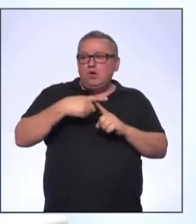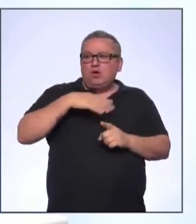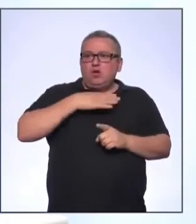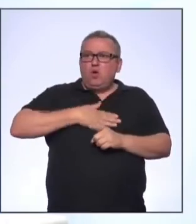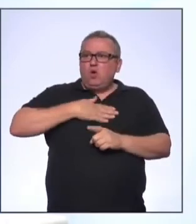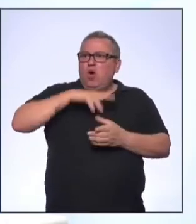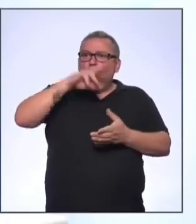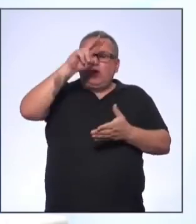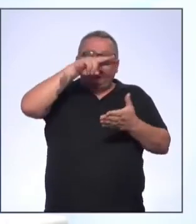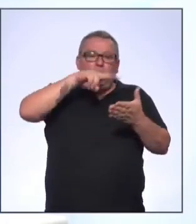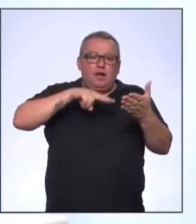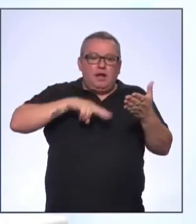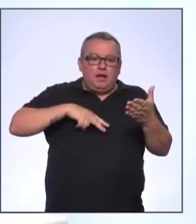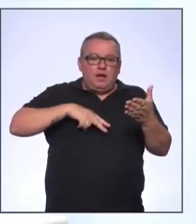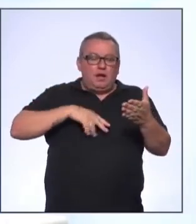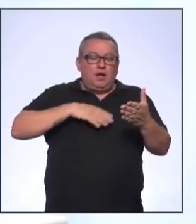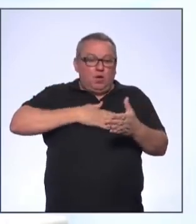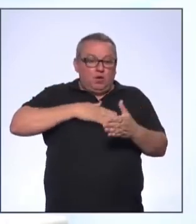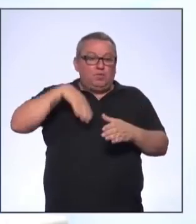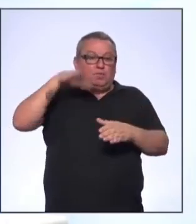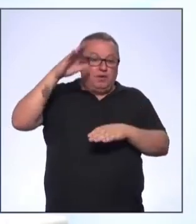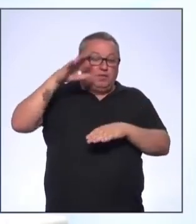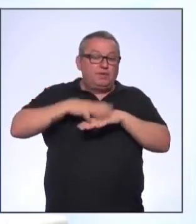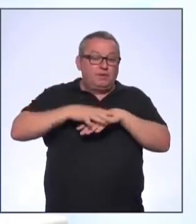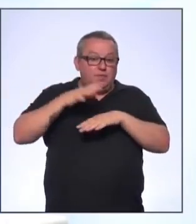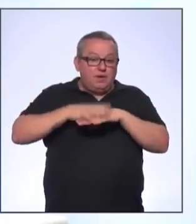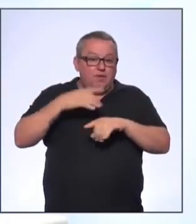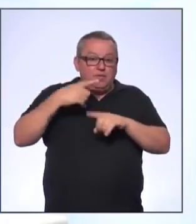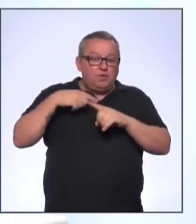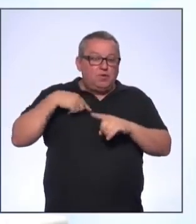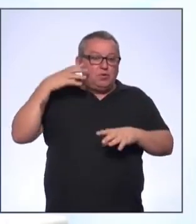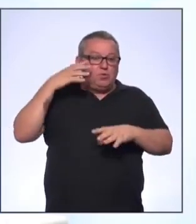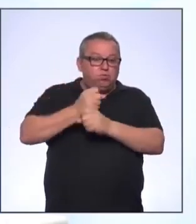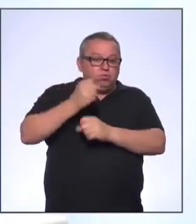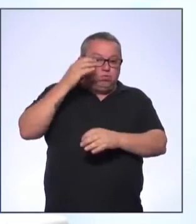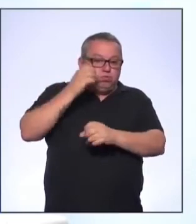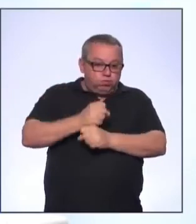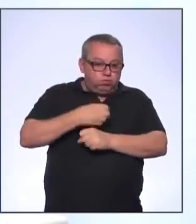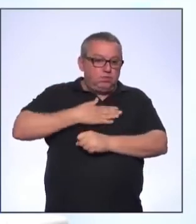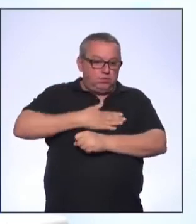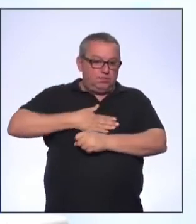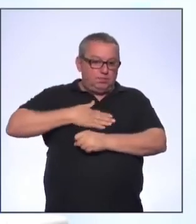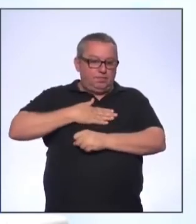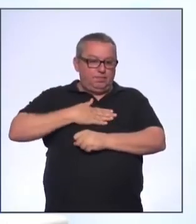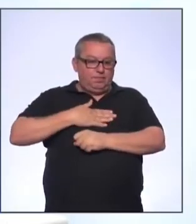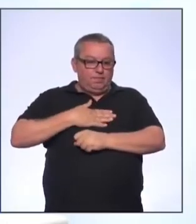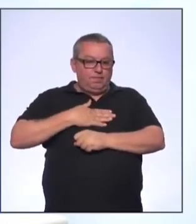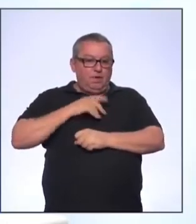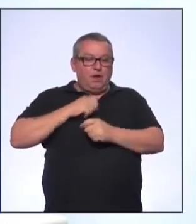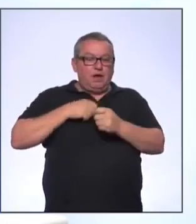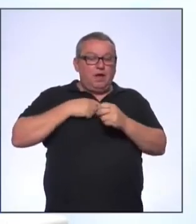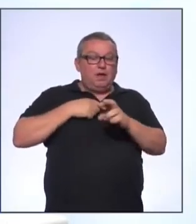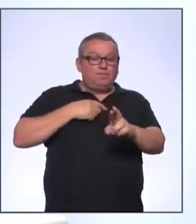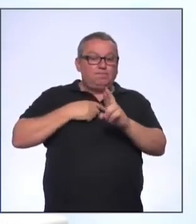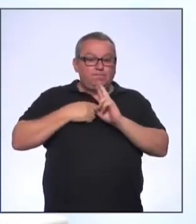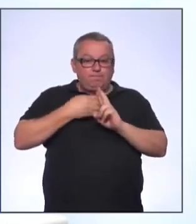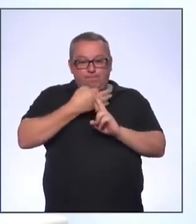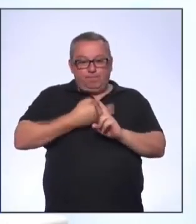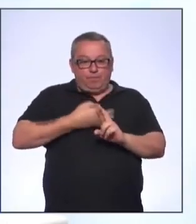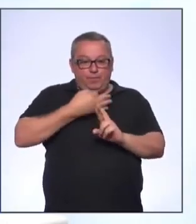de ler. Gosto mais de matemática porque eu gosto mais de calcular, são argumentos. O que é o contra-argumento? É